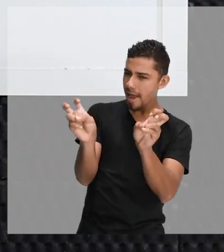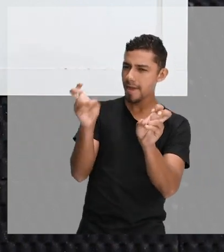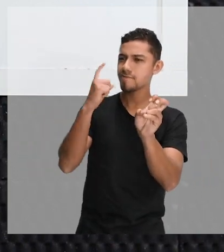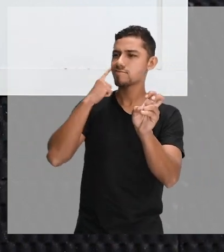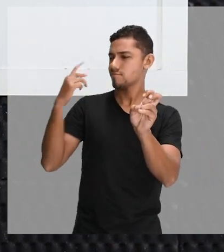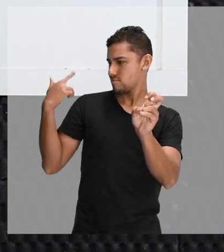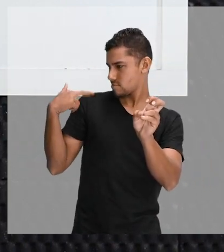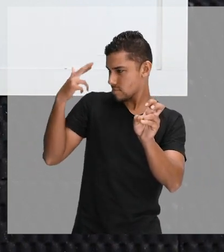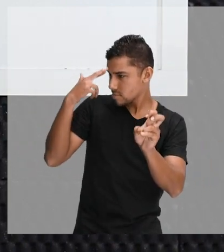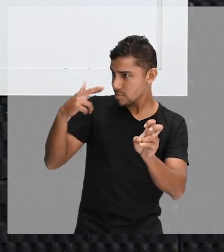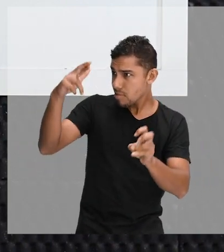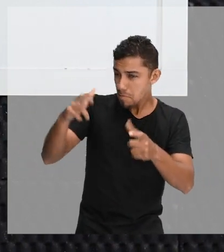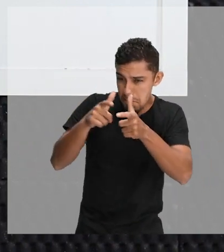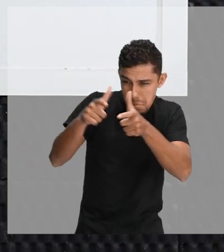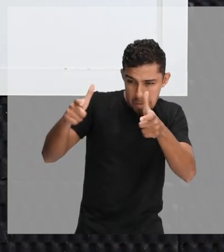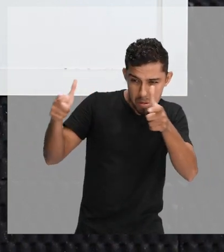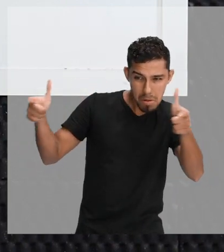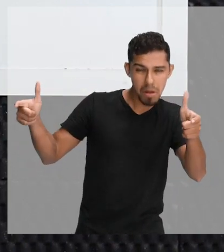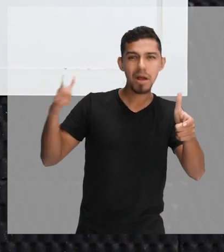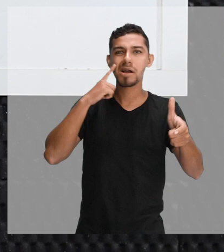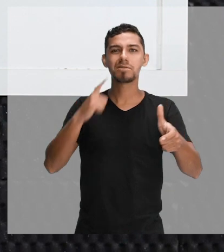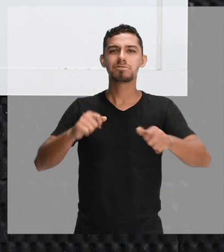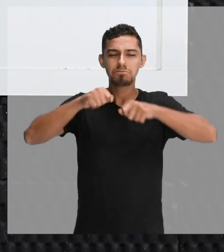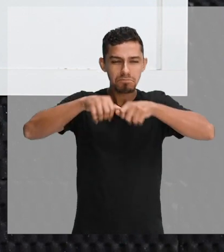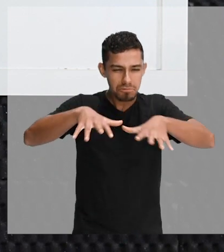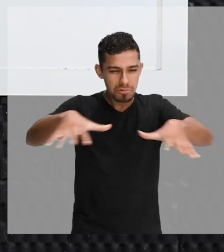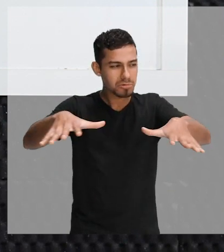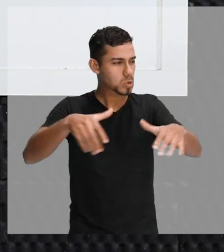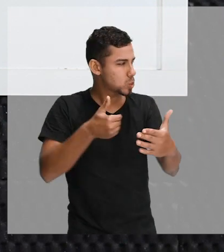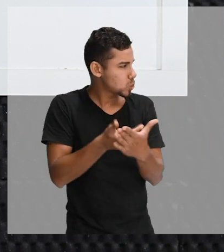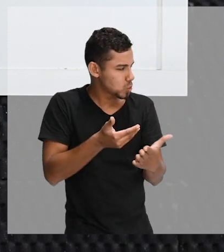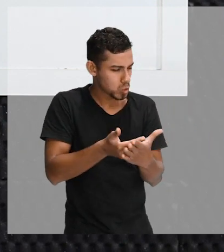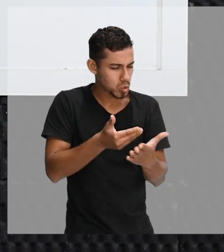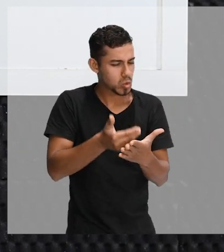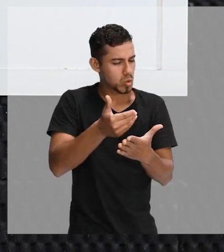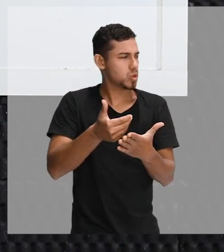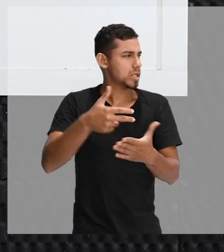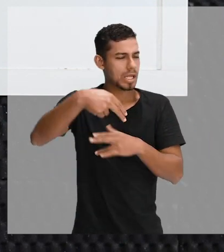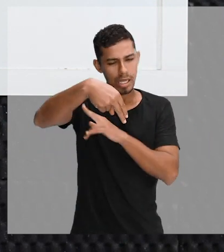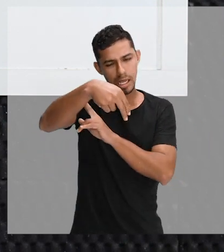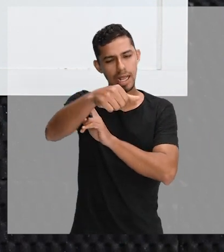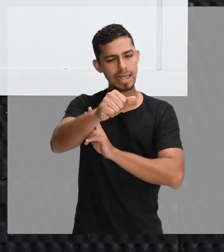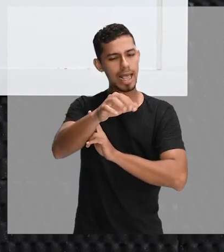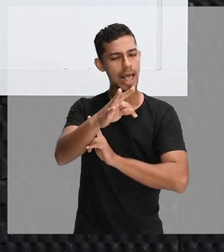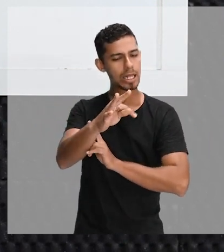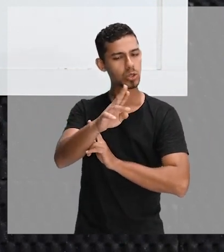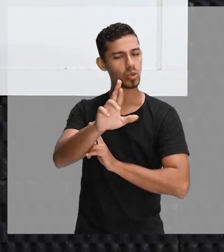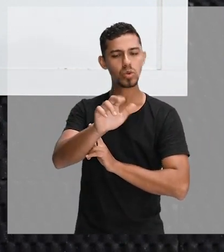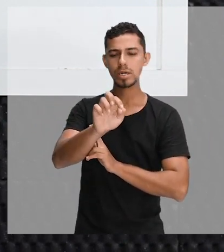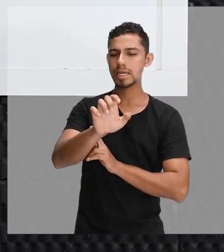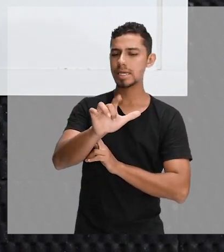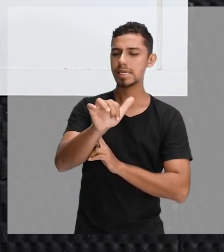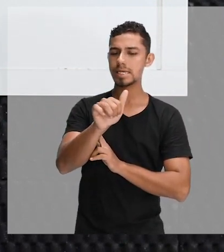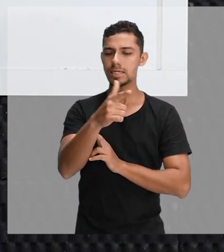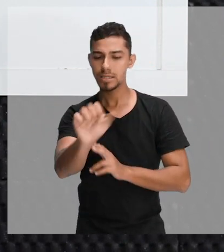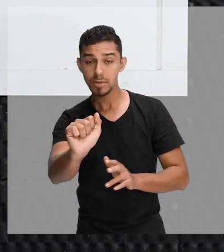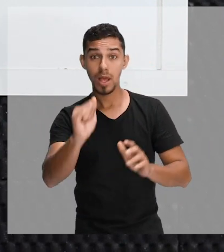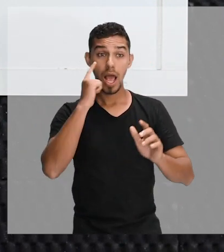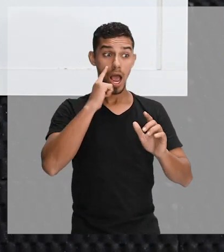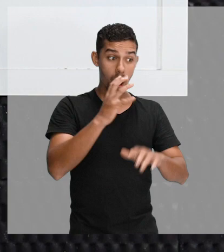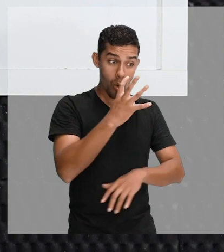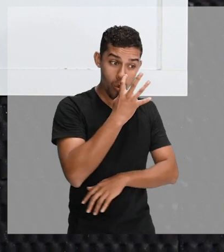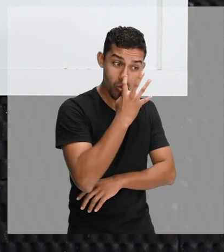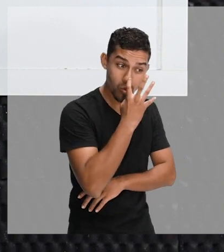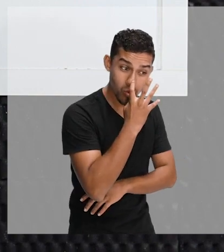Sim, a natureza, os fenômenos da natureza, o estudo da natureza, o estudo aprimorado, a observação. Olha que palavra